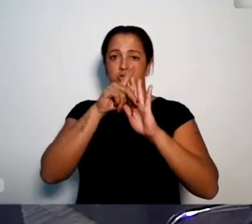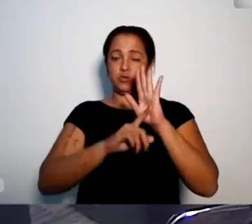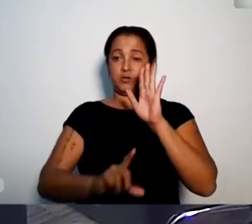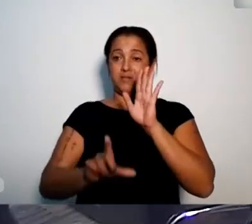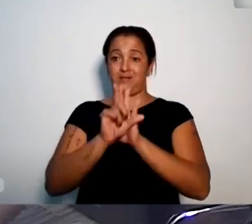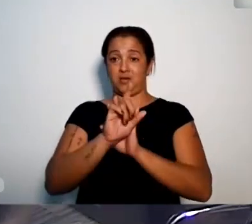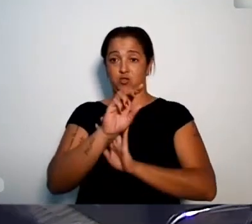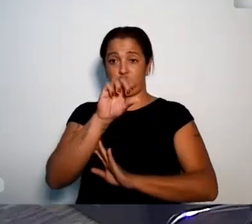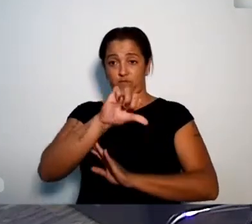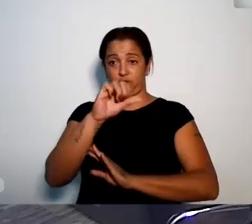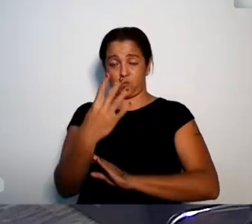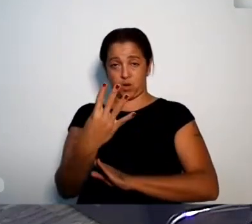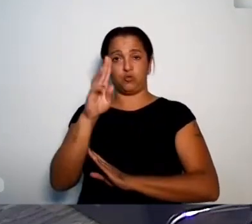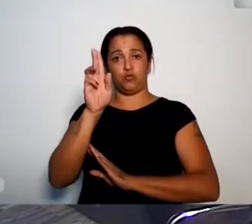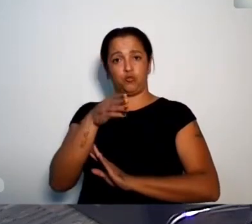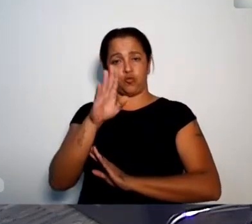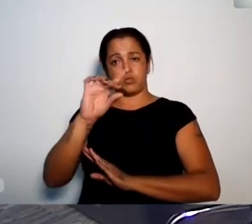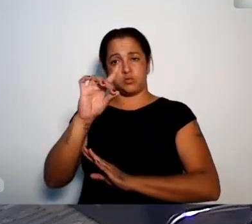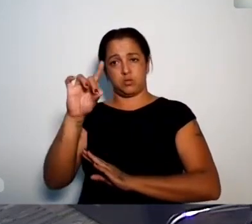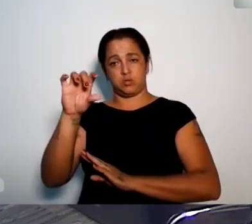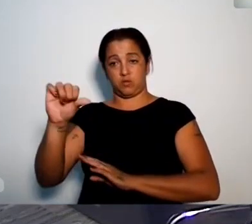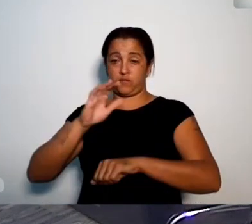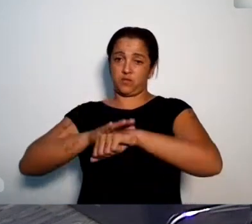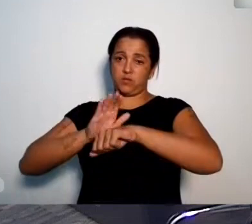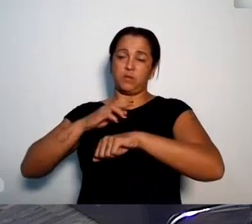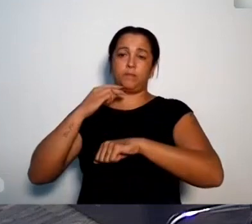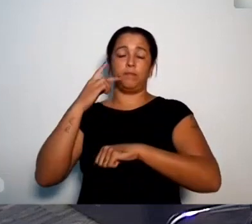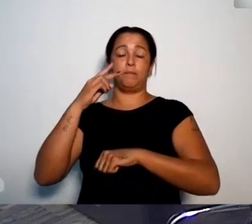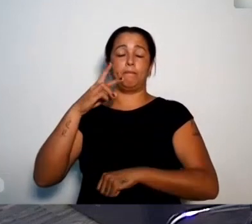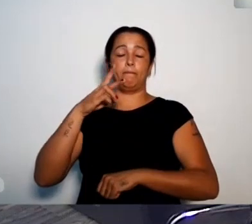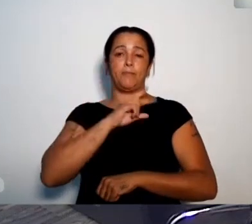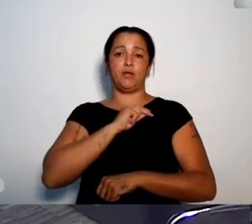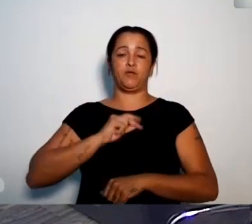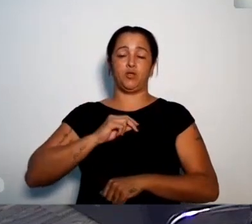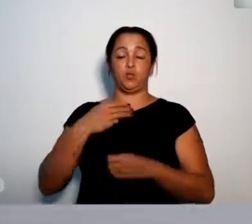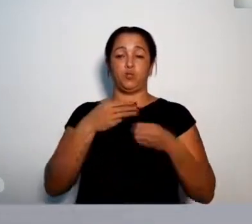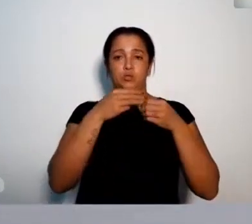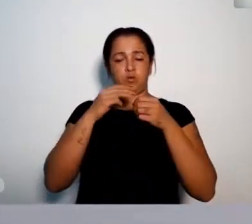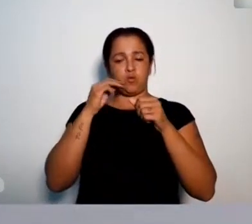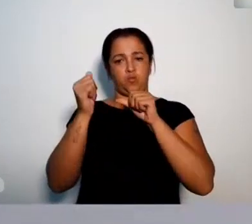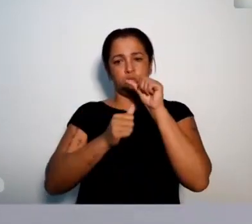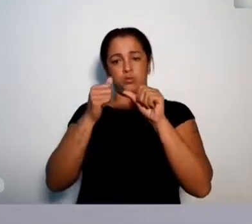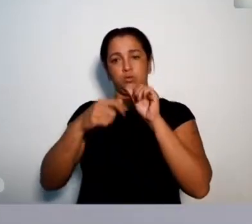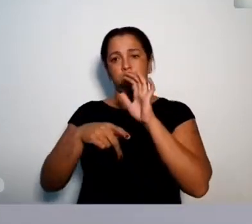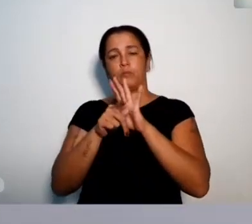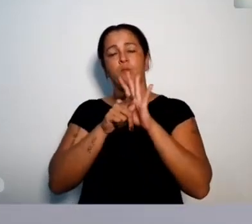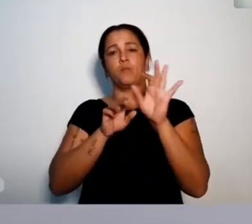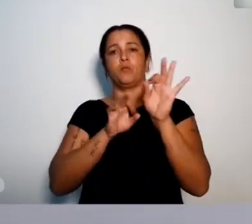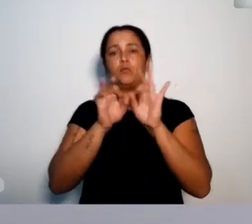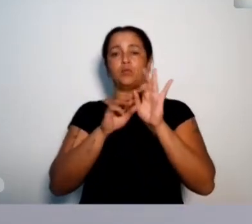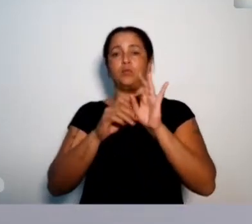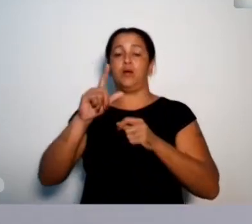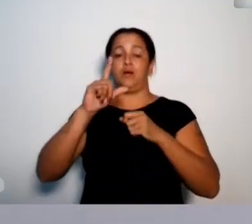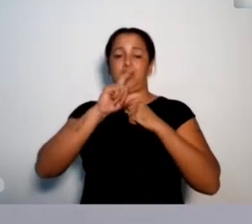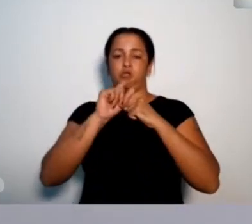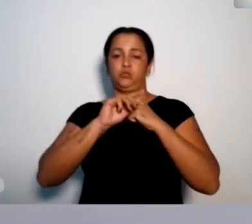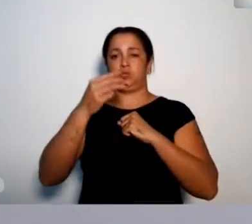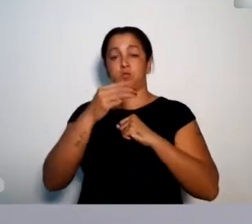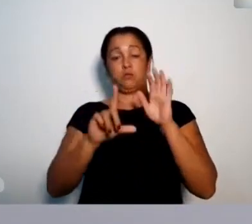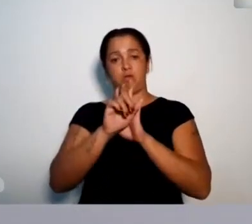94/2019, iniciativa do prefeito municipal, que altera o parágrafo único do artigo 3º da Lei Municipal